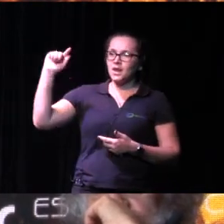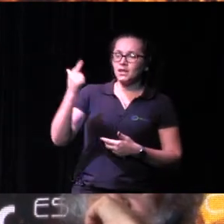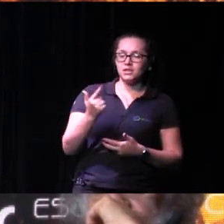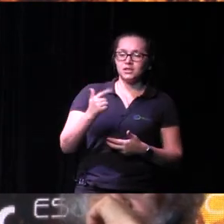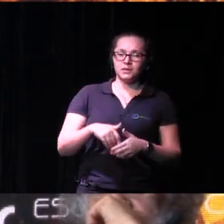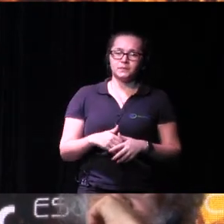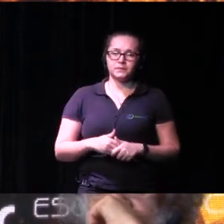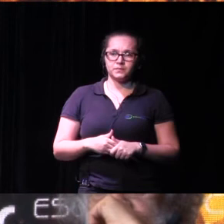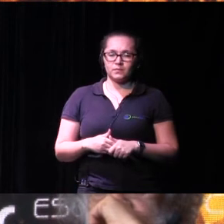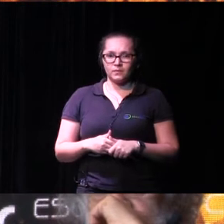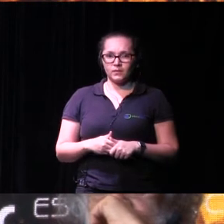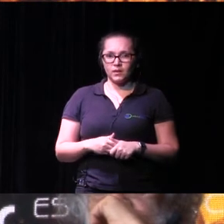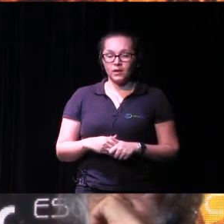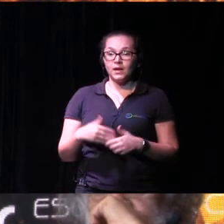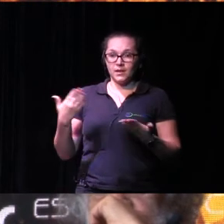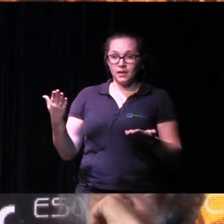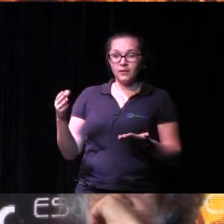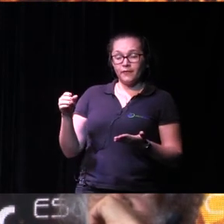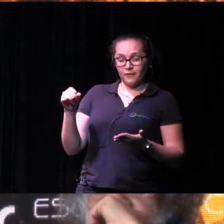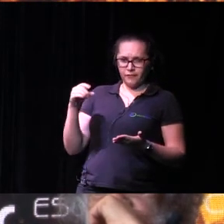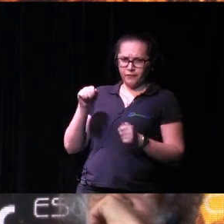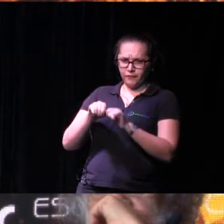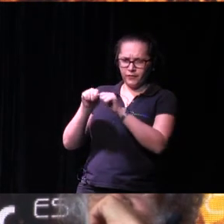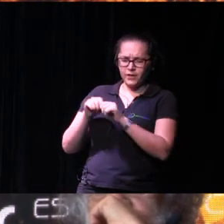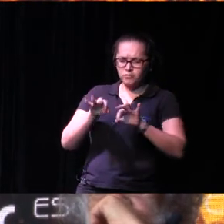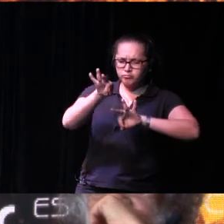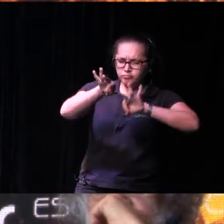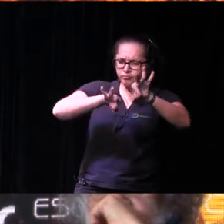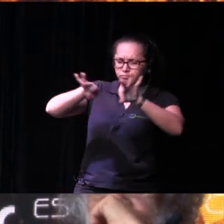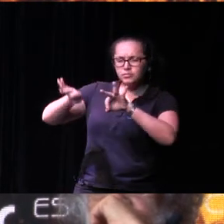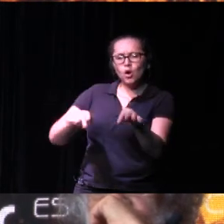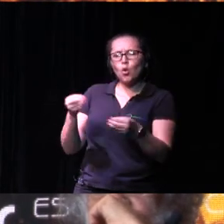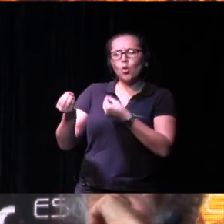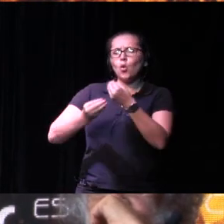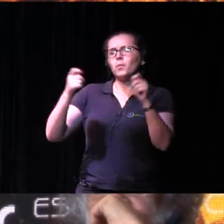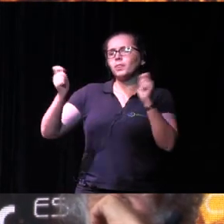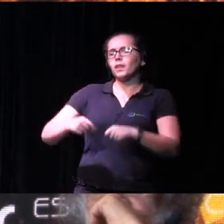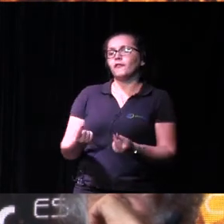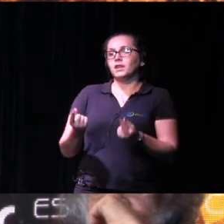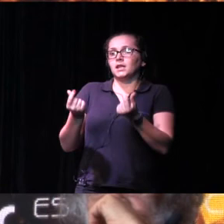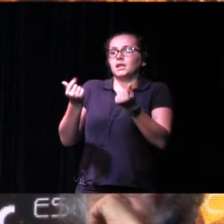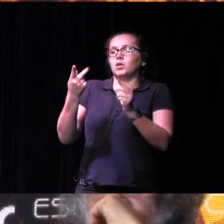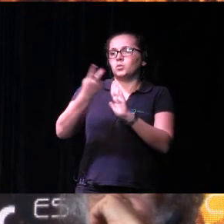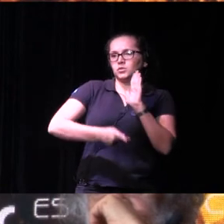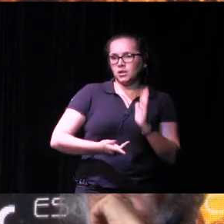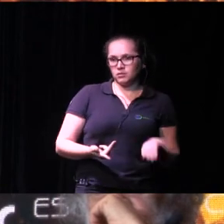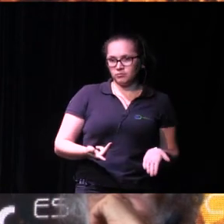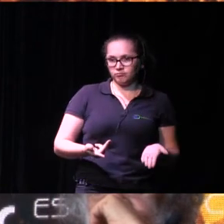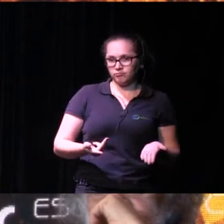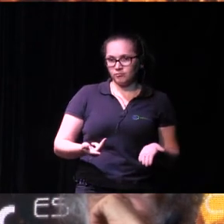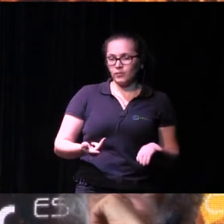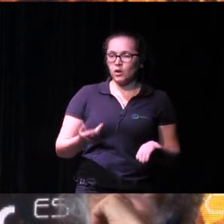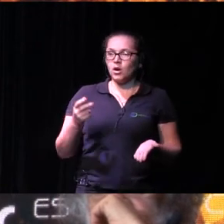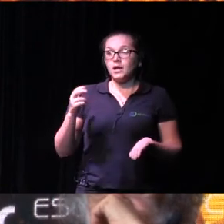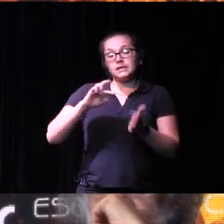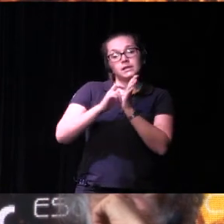E se fez uma medição de como poderia ser rentável o projeto. Ou seja, isso